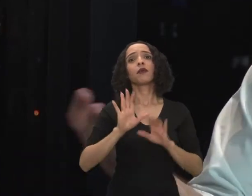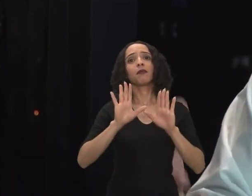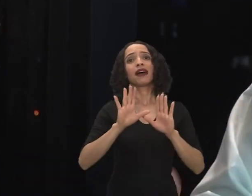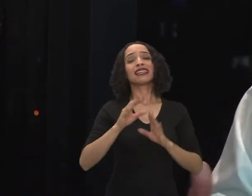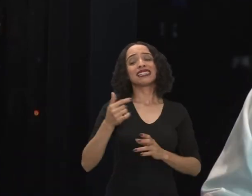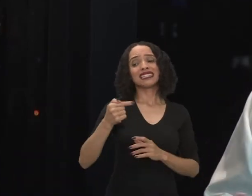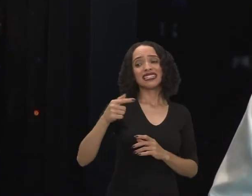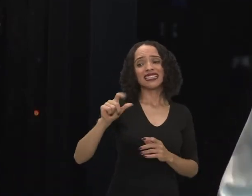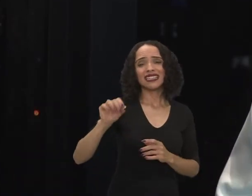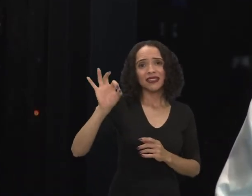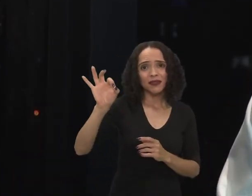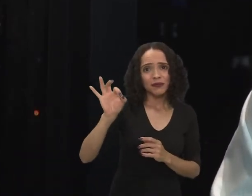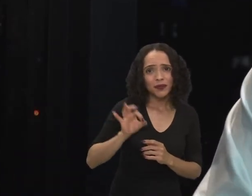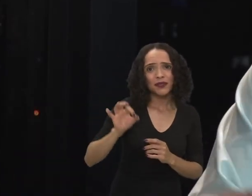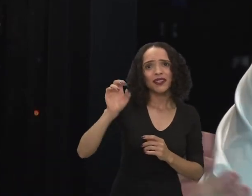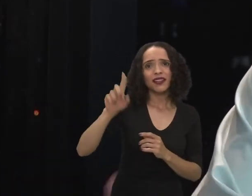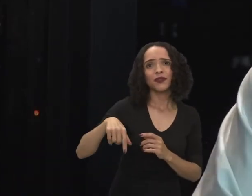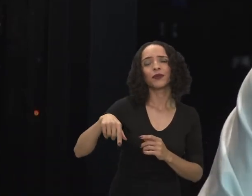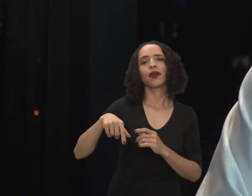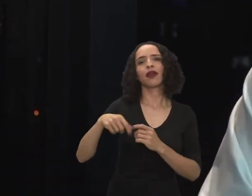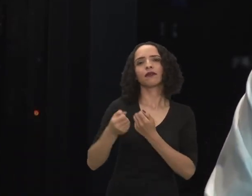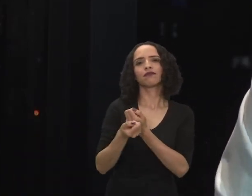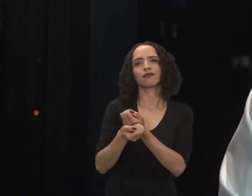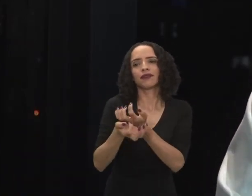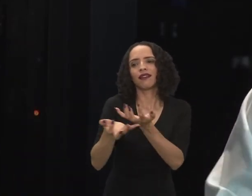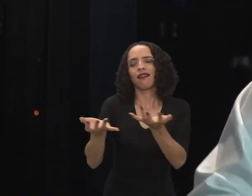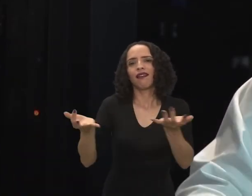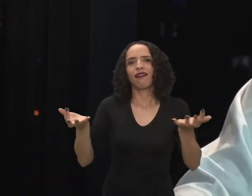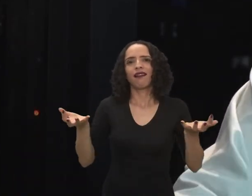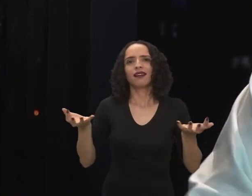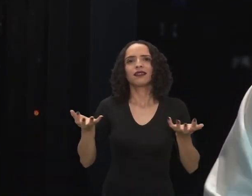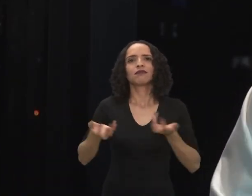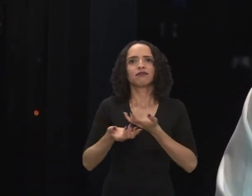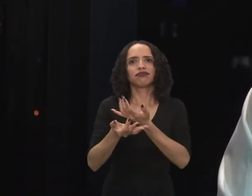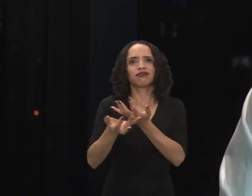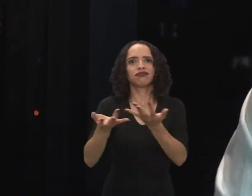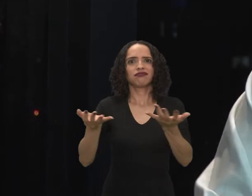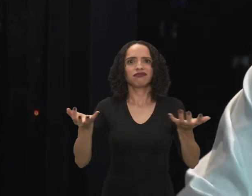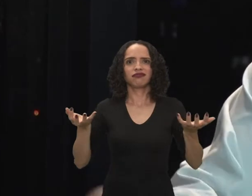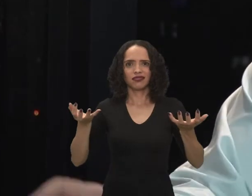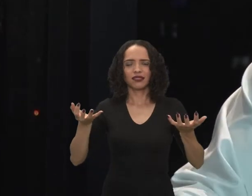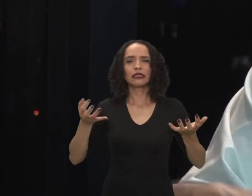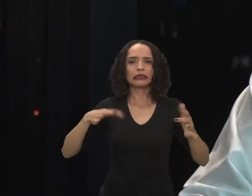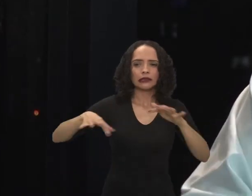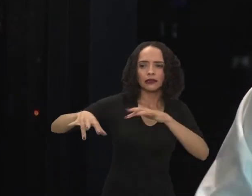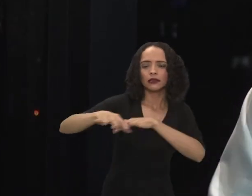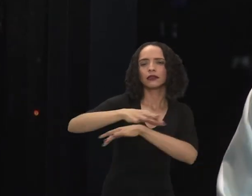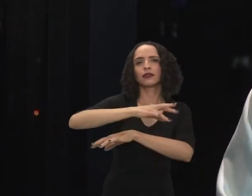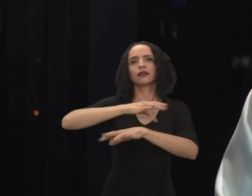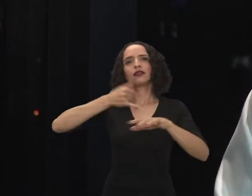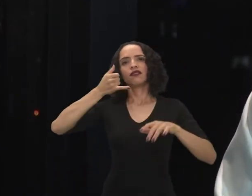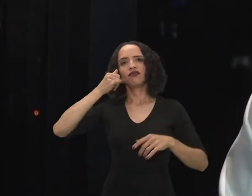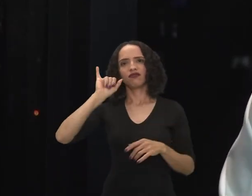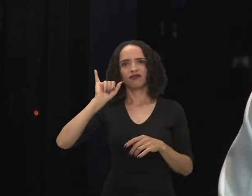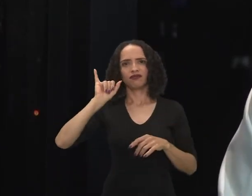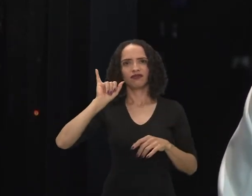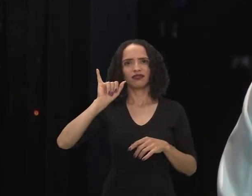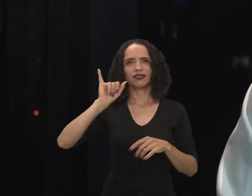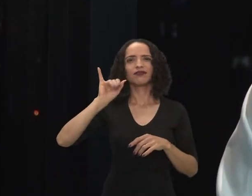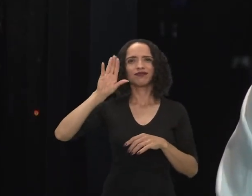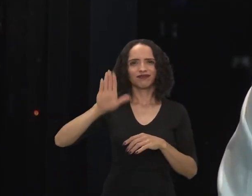E dessas pastagens, uma boa parte já está assim, mapeada, o UFG mapeou isso aí,